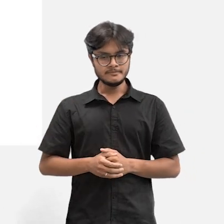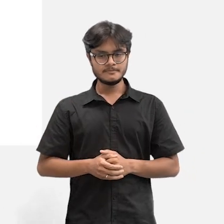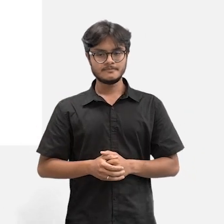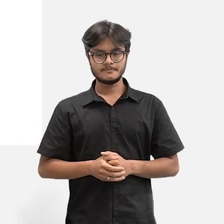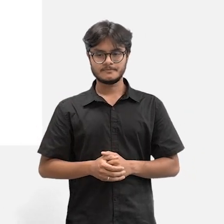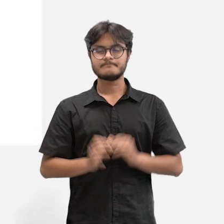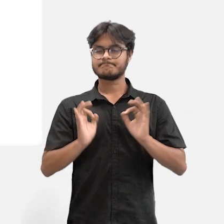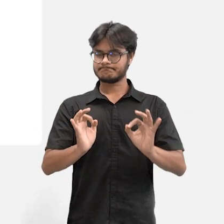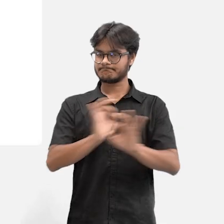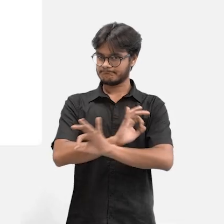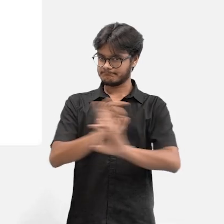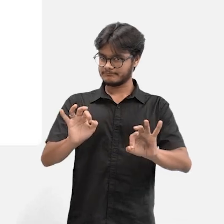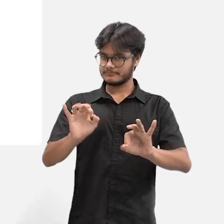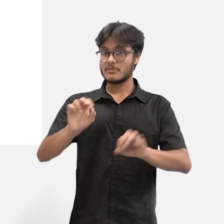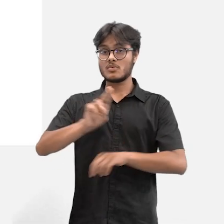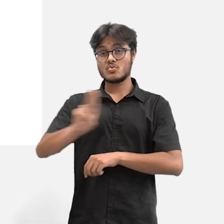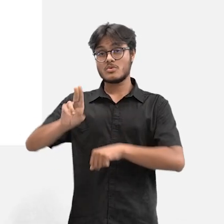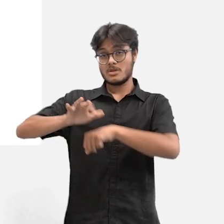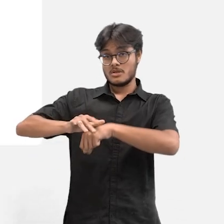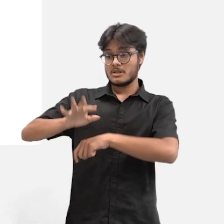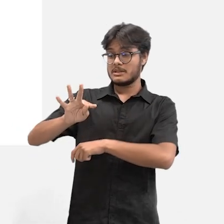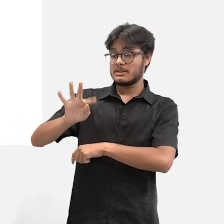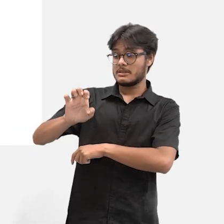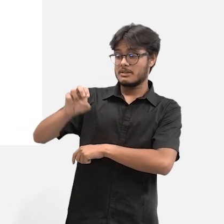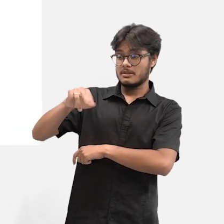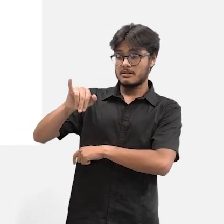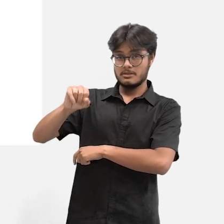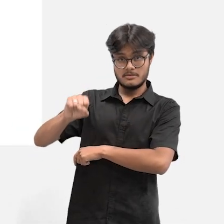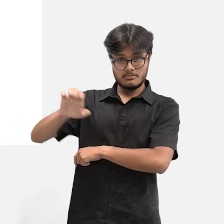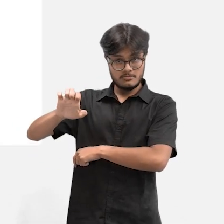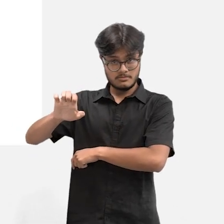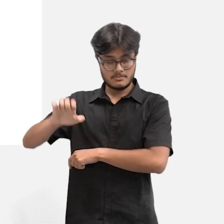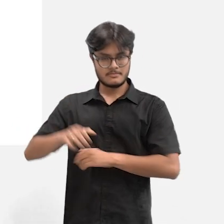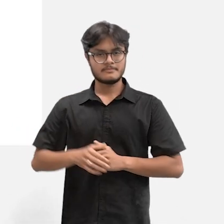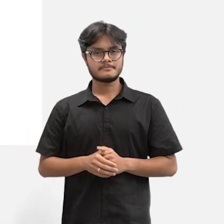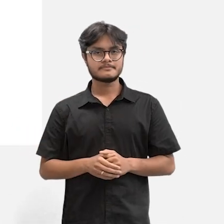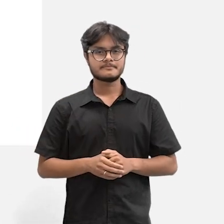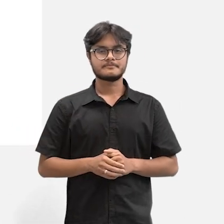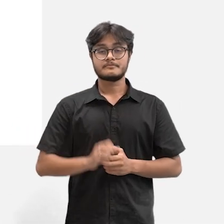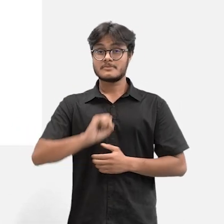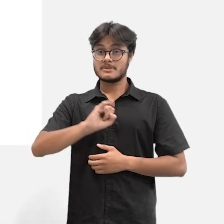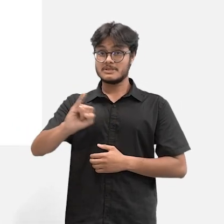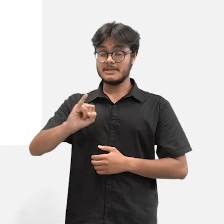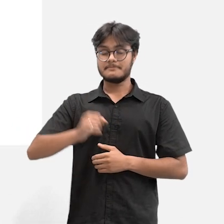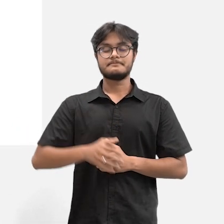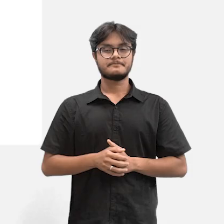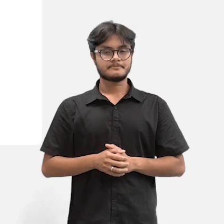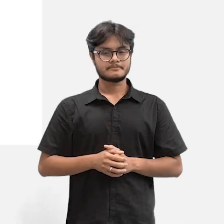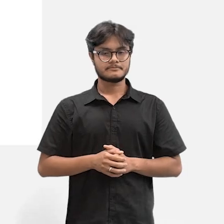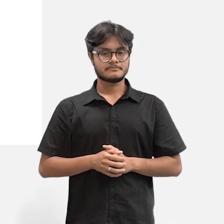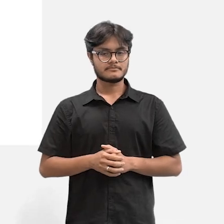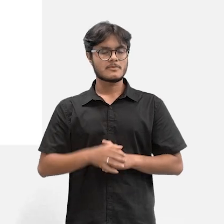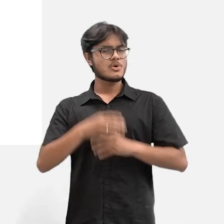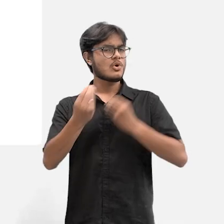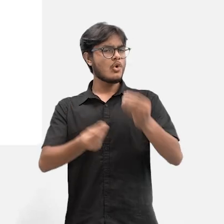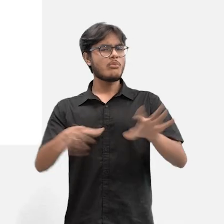teníase. Perfeito! E quando que o ser humano vai ter